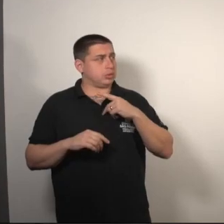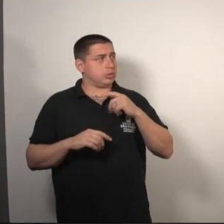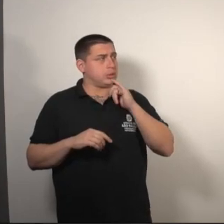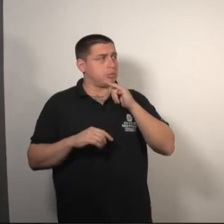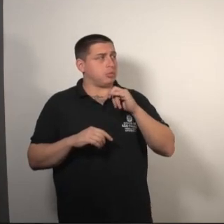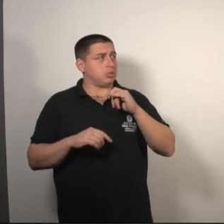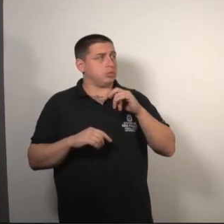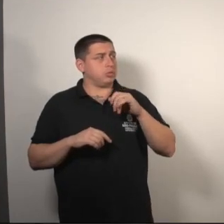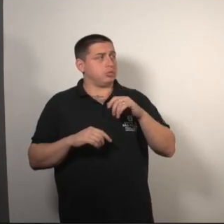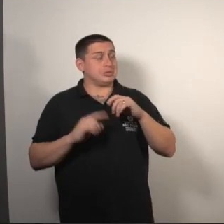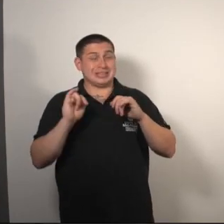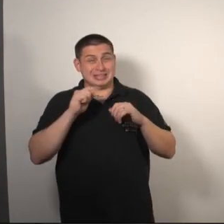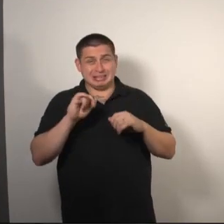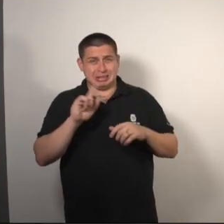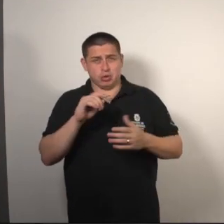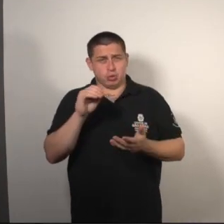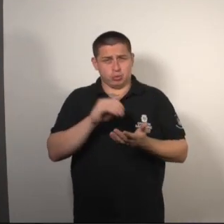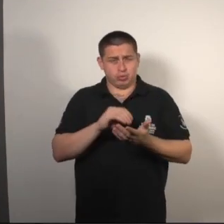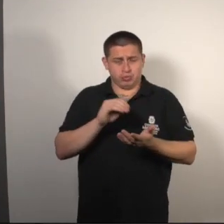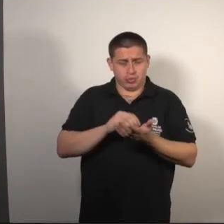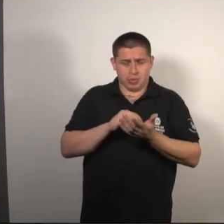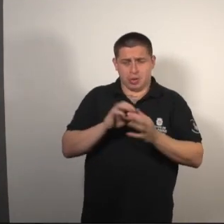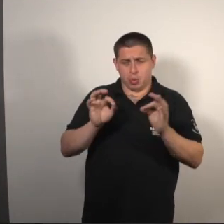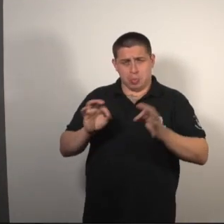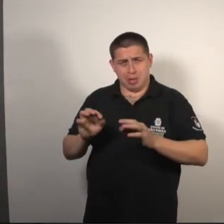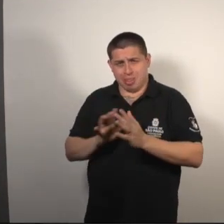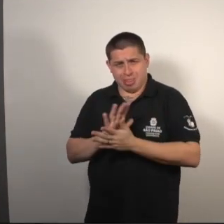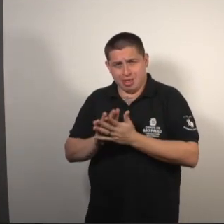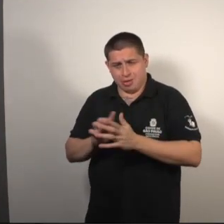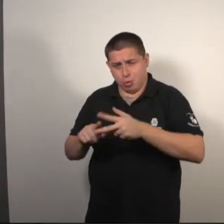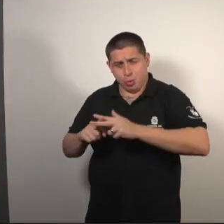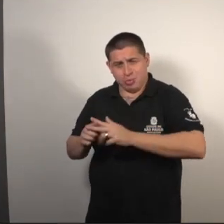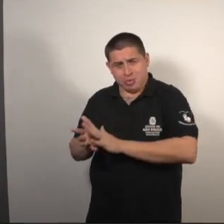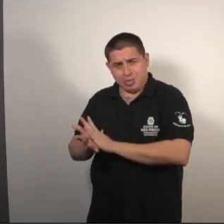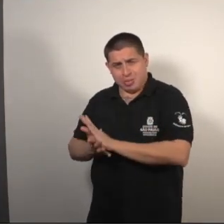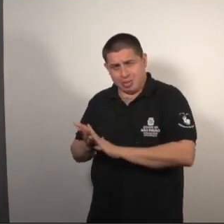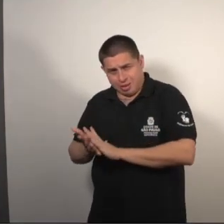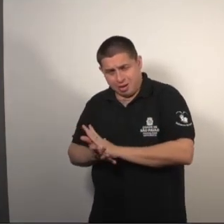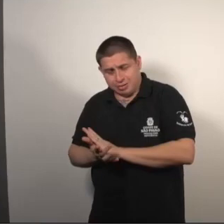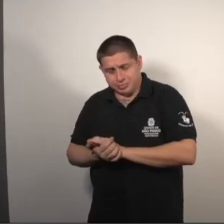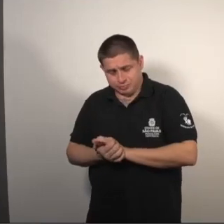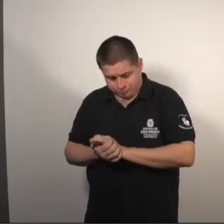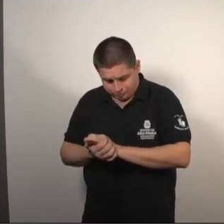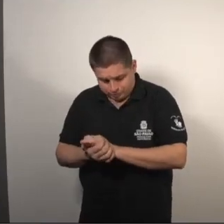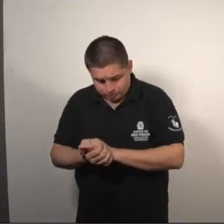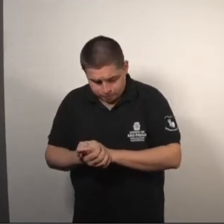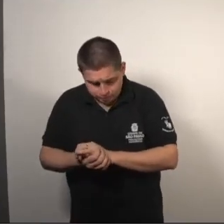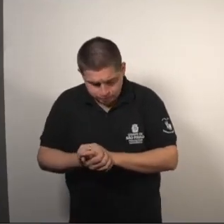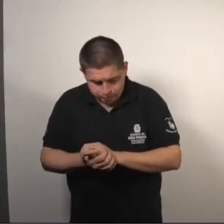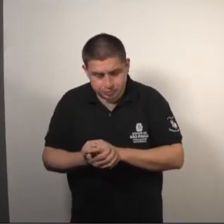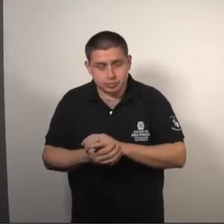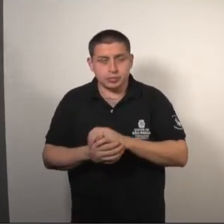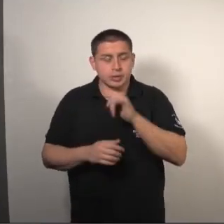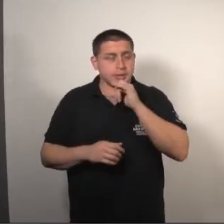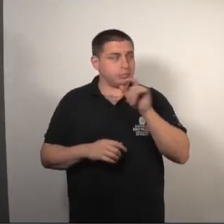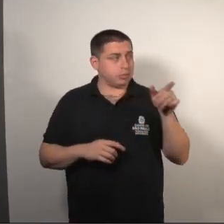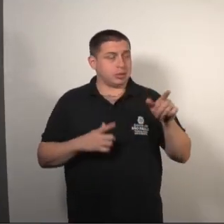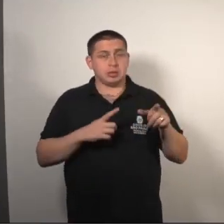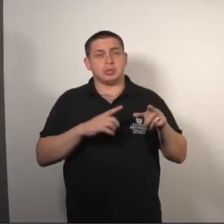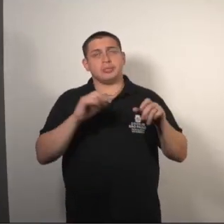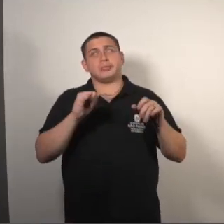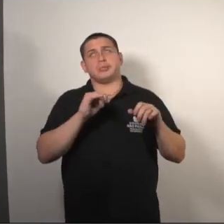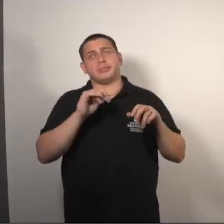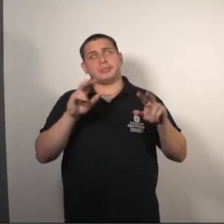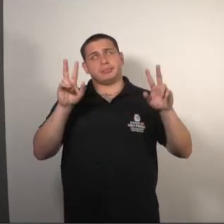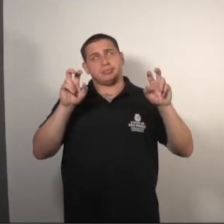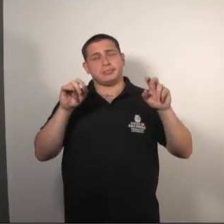desses aparelhos de apoio começam a comprometer. Então, esses aparelhos de apoio eles têm a sua vida útil. A